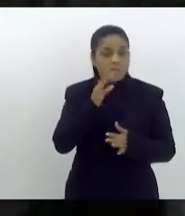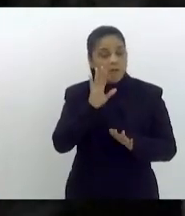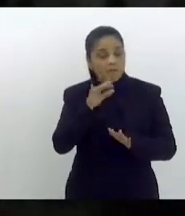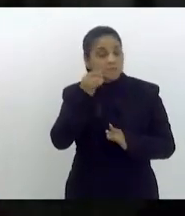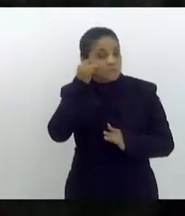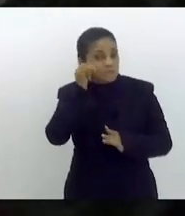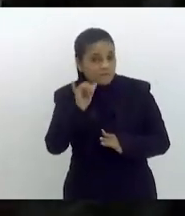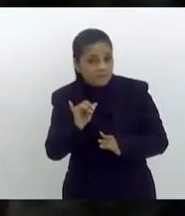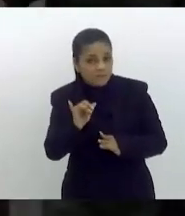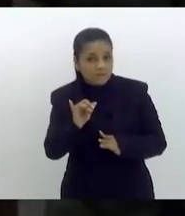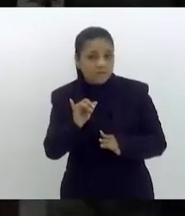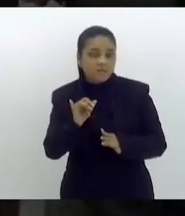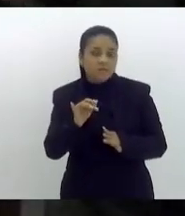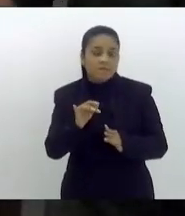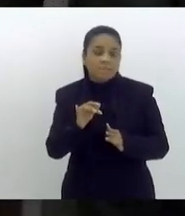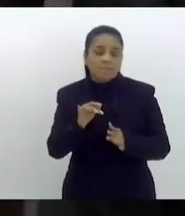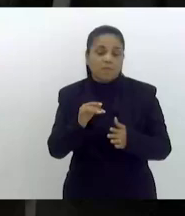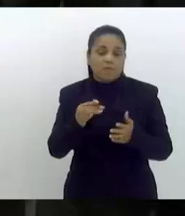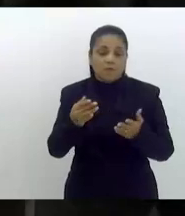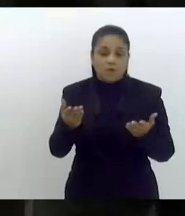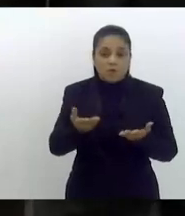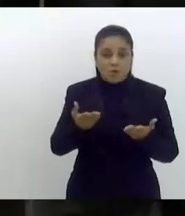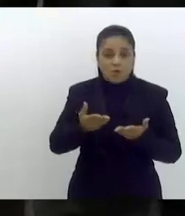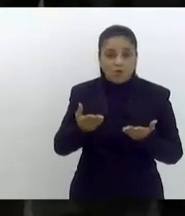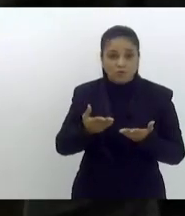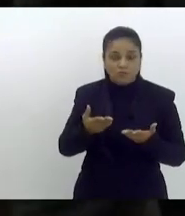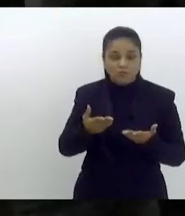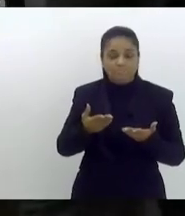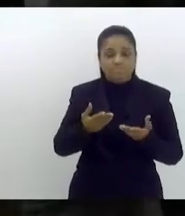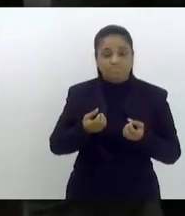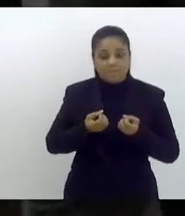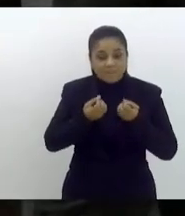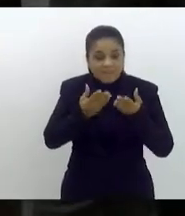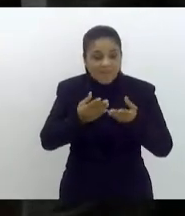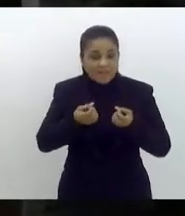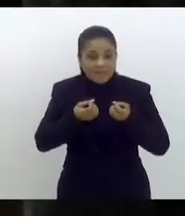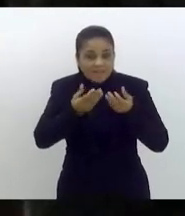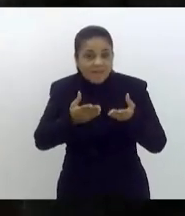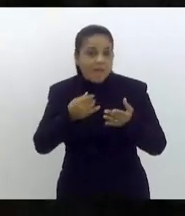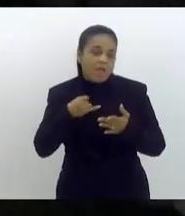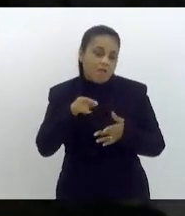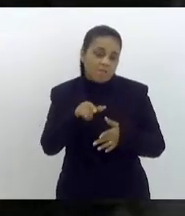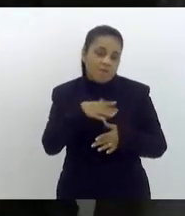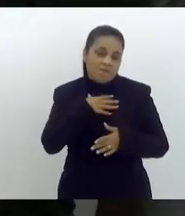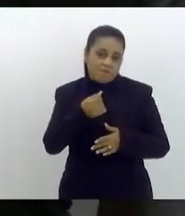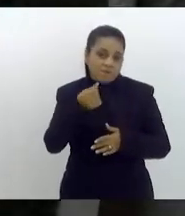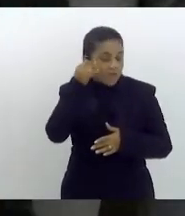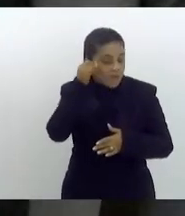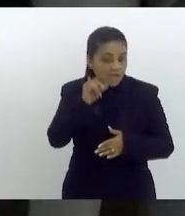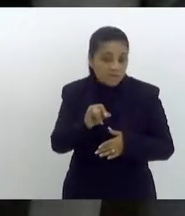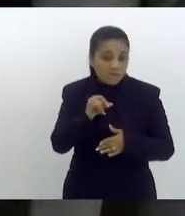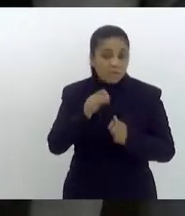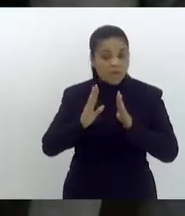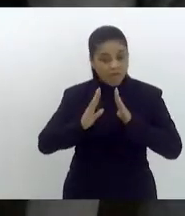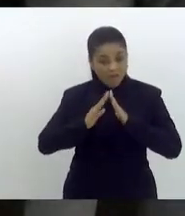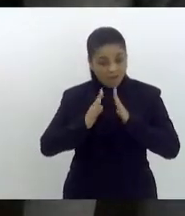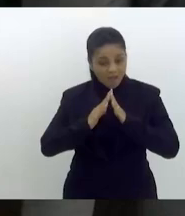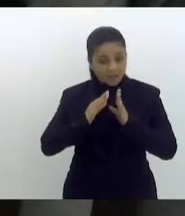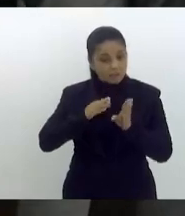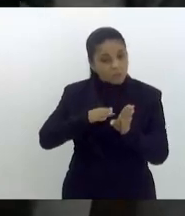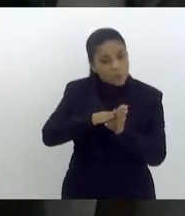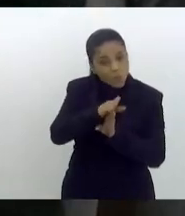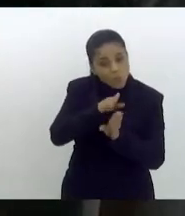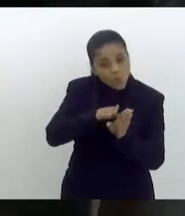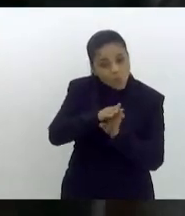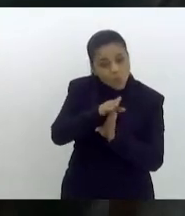nós temos hoje de tantas demandas ofertas aliás mas ela evita porque recebeu em casa a educação necessária